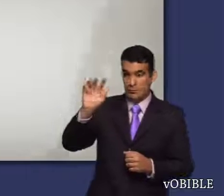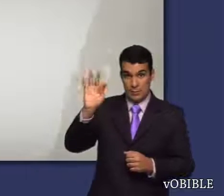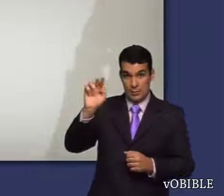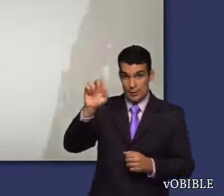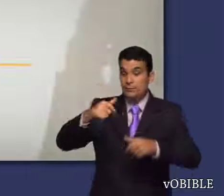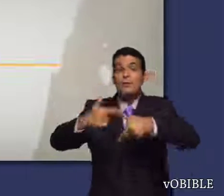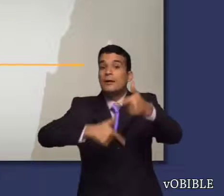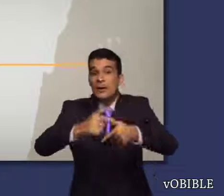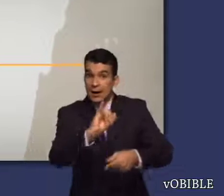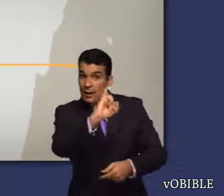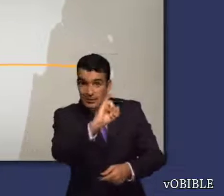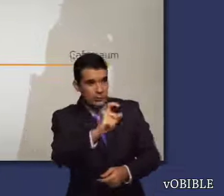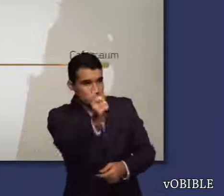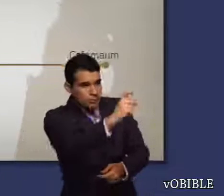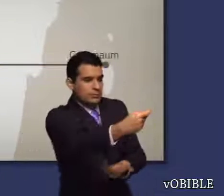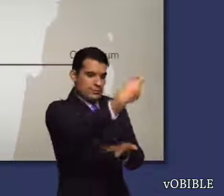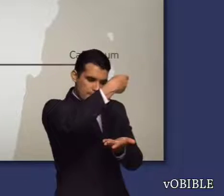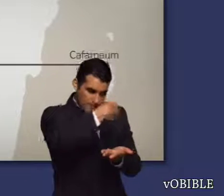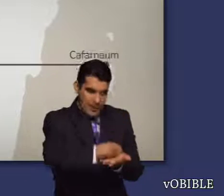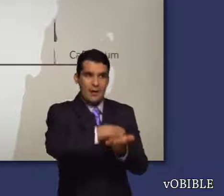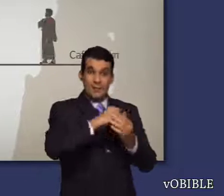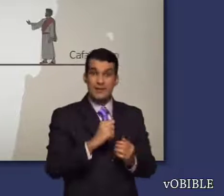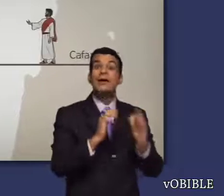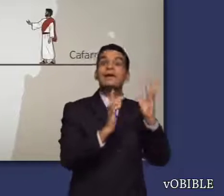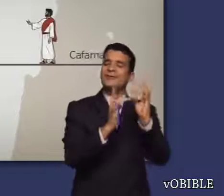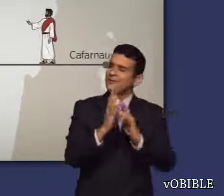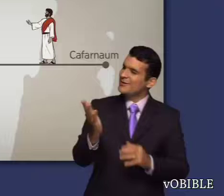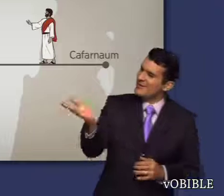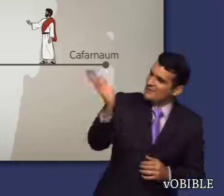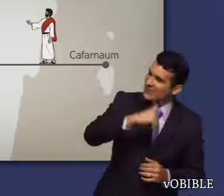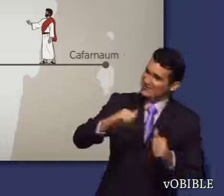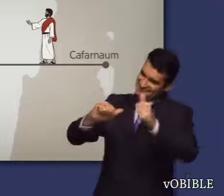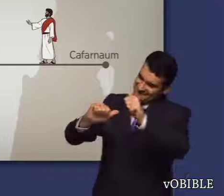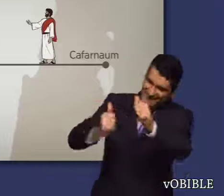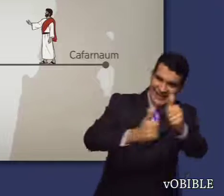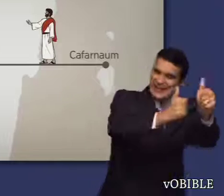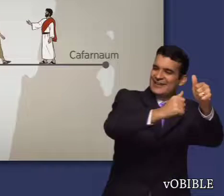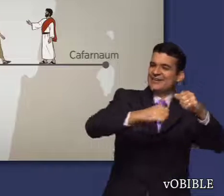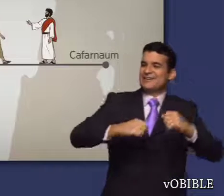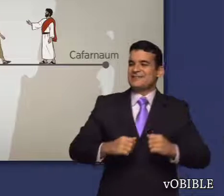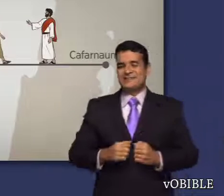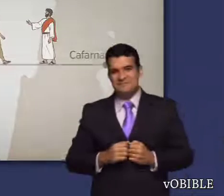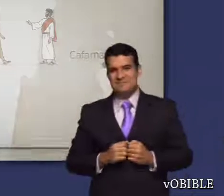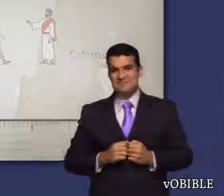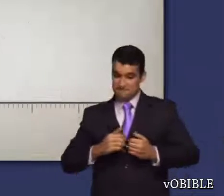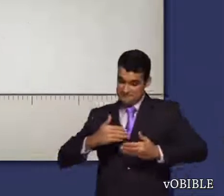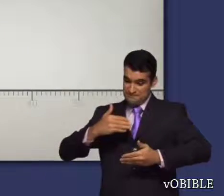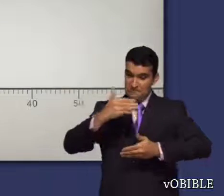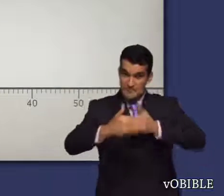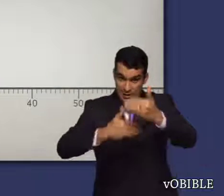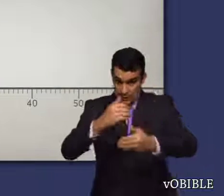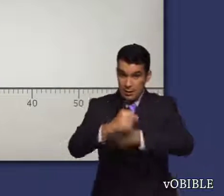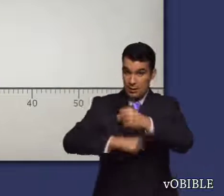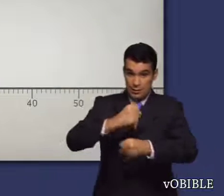Mateus trabalhava como cobrador de impostos em Cafarnaum quando foi convidado por Jesus para ser discípulo. Mais tarde, depois